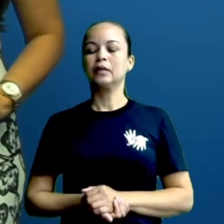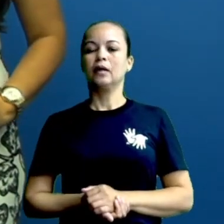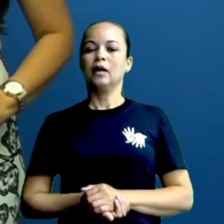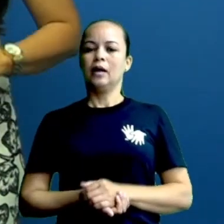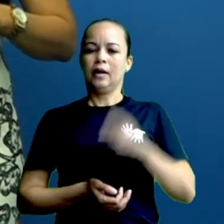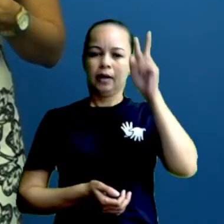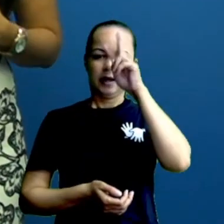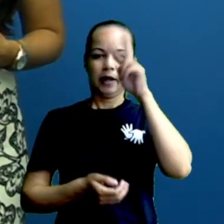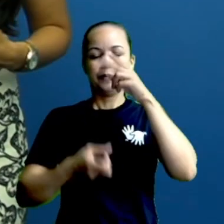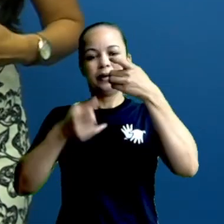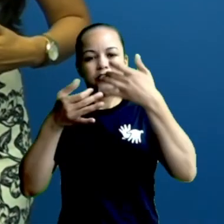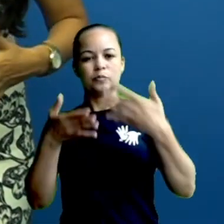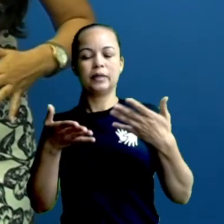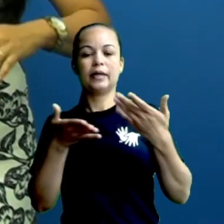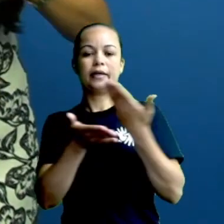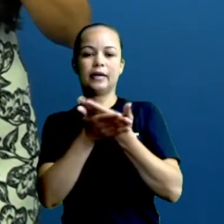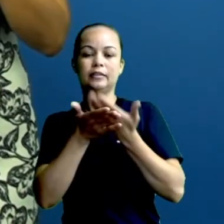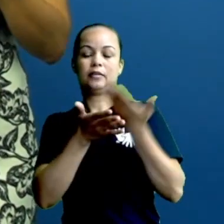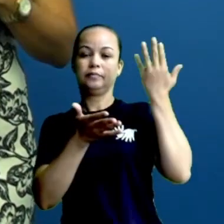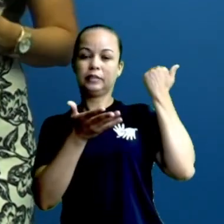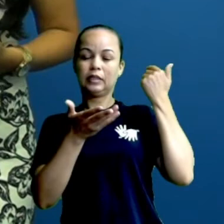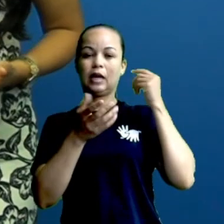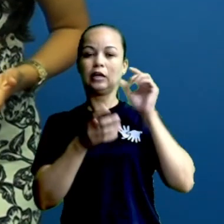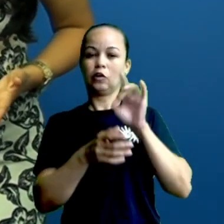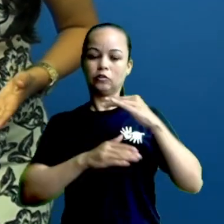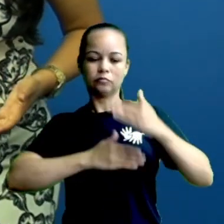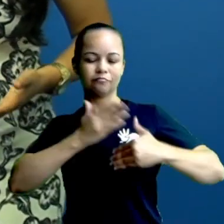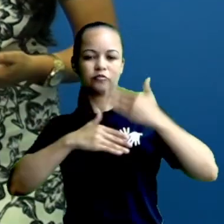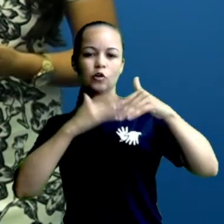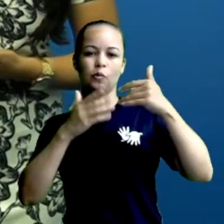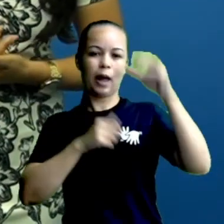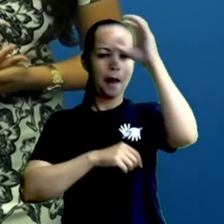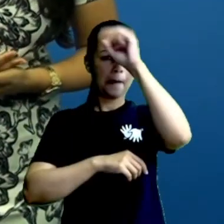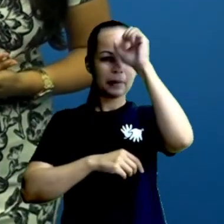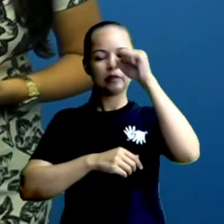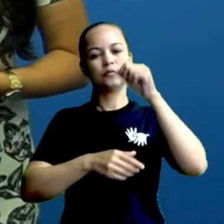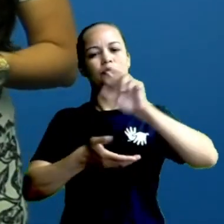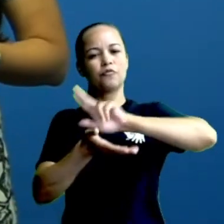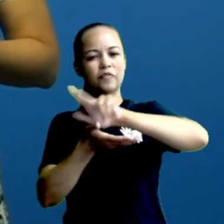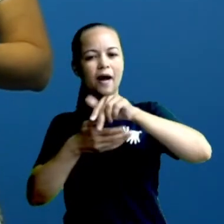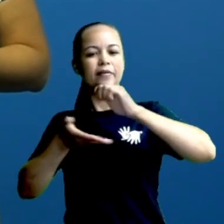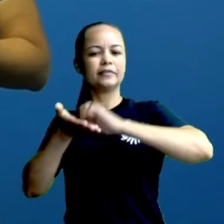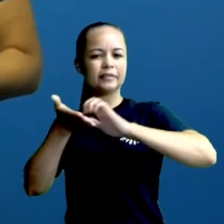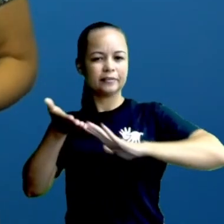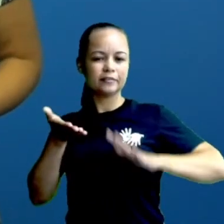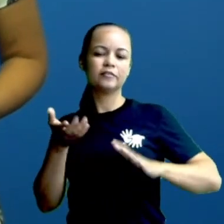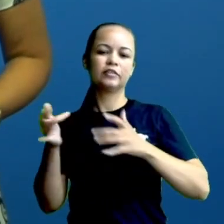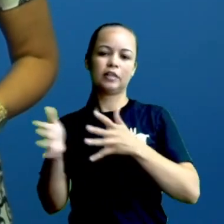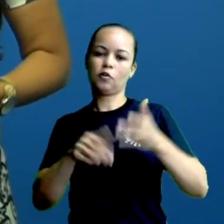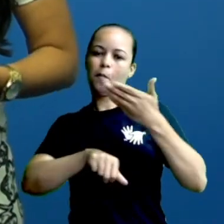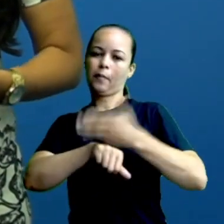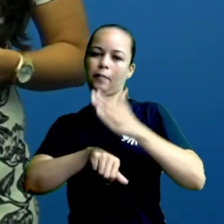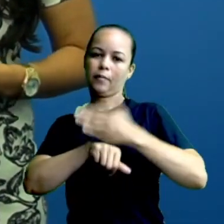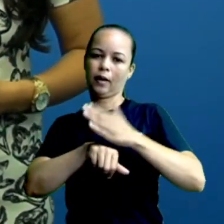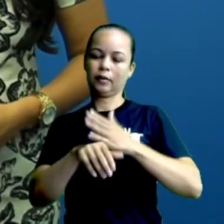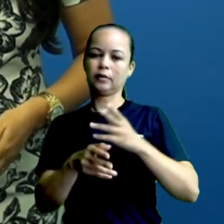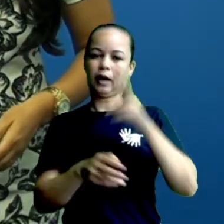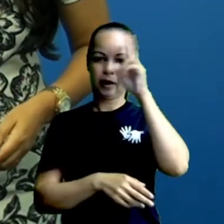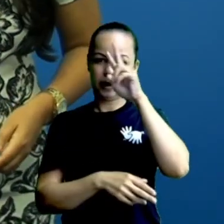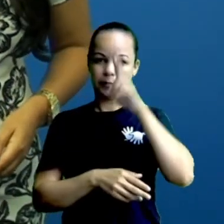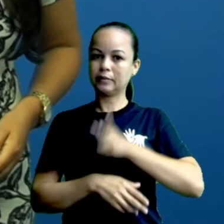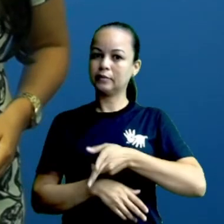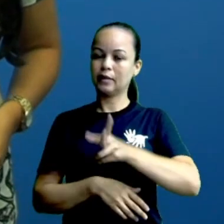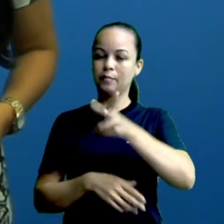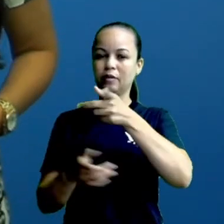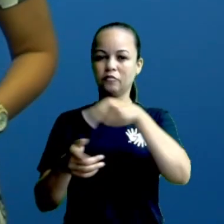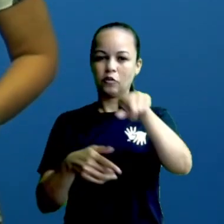aulas anteriores? Nós só evoluímos, só aprendemos cada vez mais com muito exercício, com muita prática. Então lembre-se sempre,